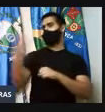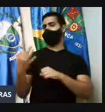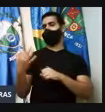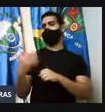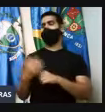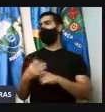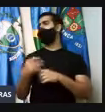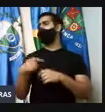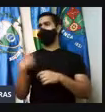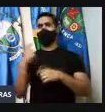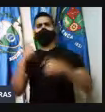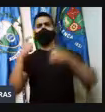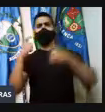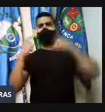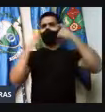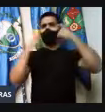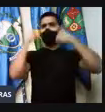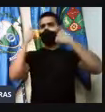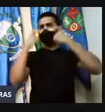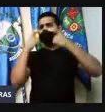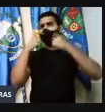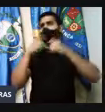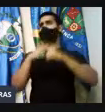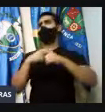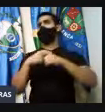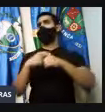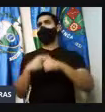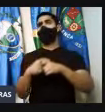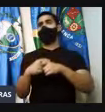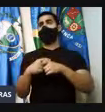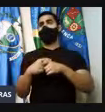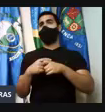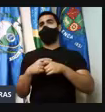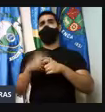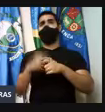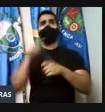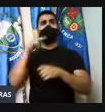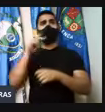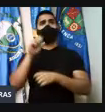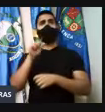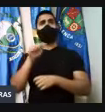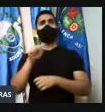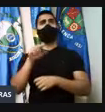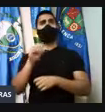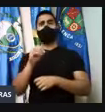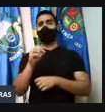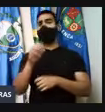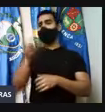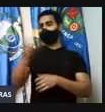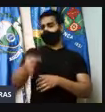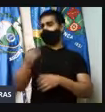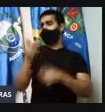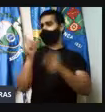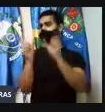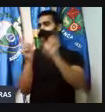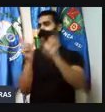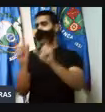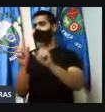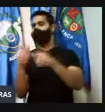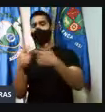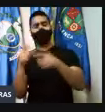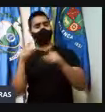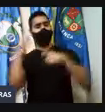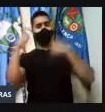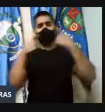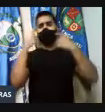muito preocupado, acho que o vereador Saulo foi assertivo nas suas palavras. A gente fica, assim, muito preocupado e não